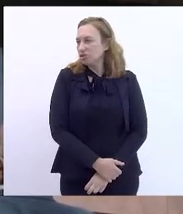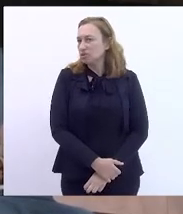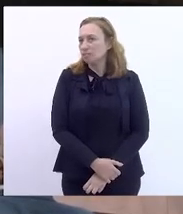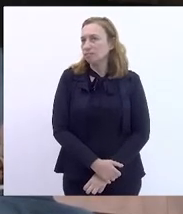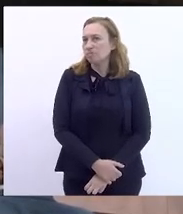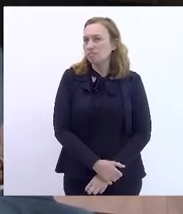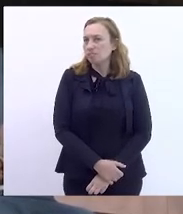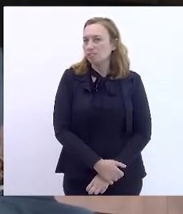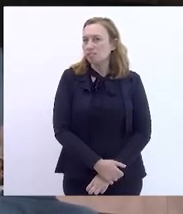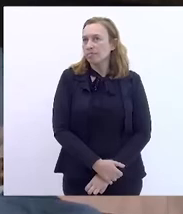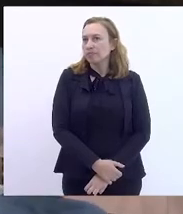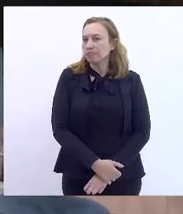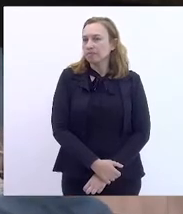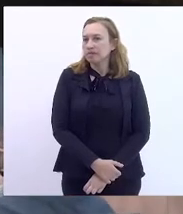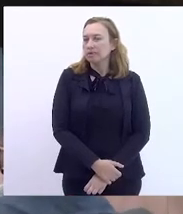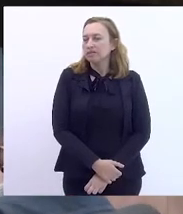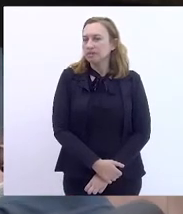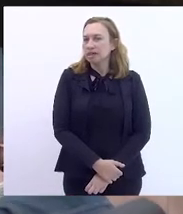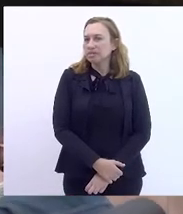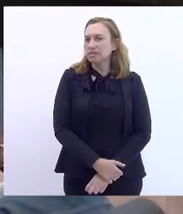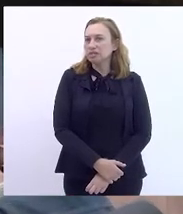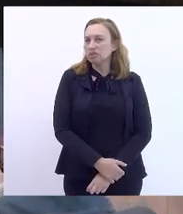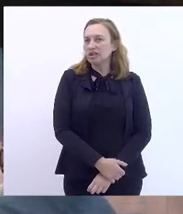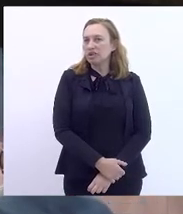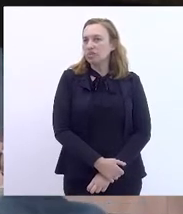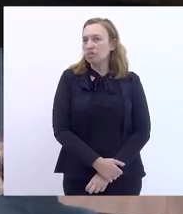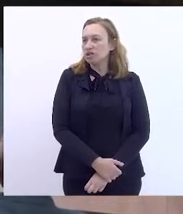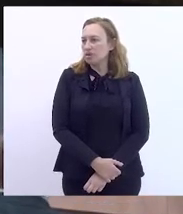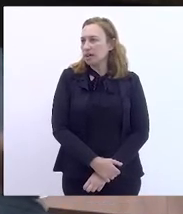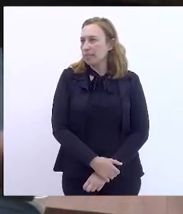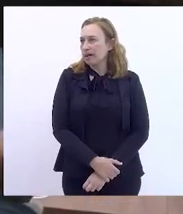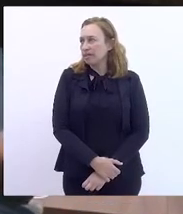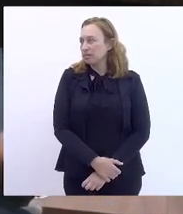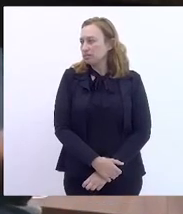a ficha de você dispõe de 3 minutos